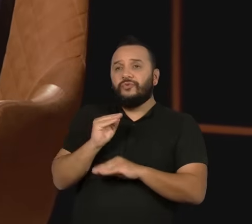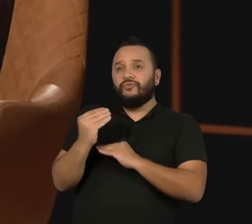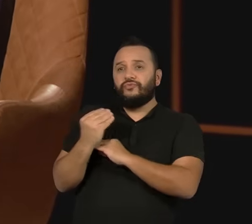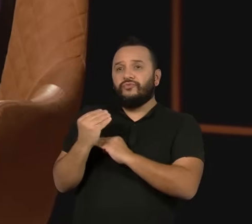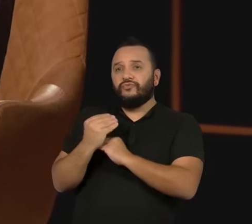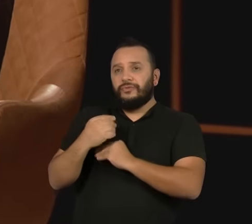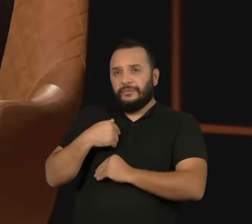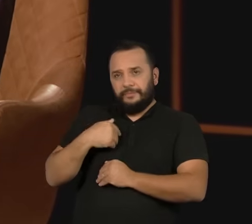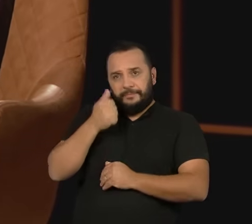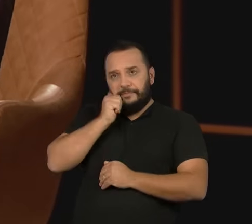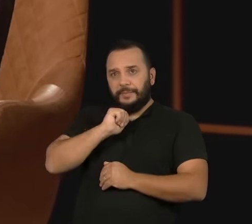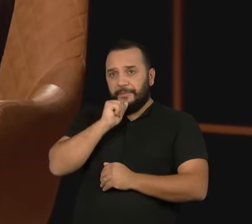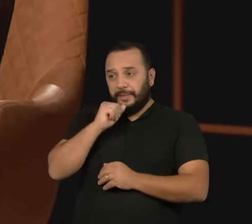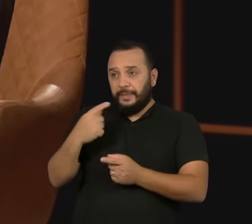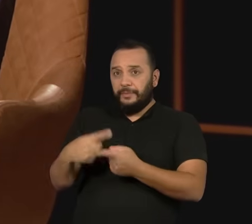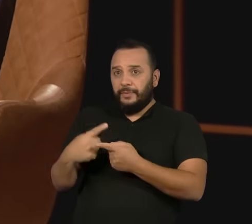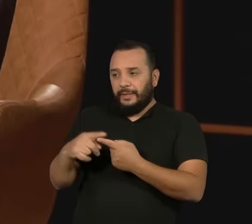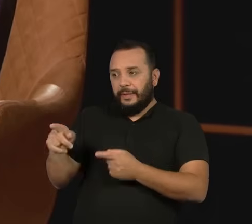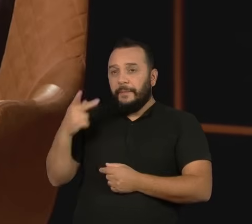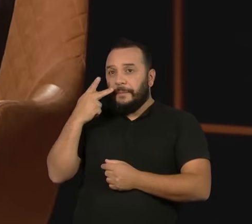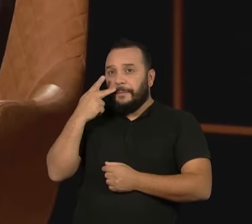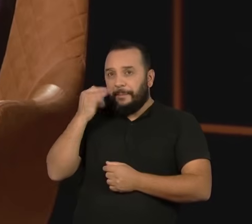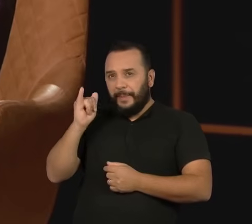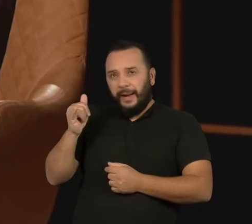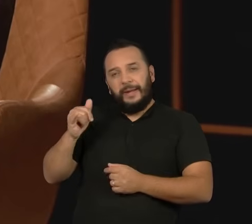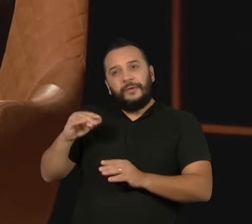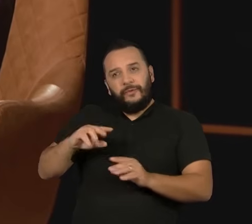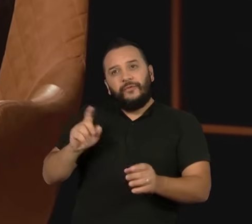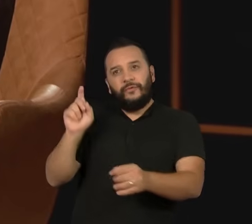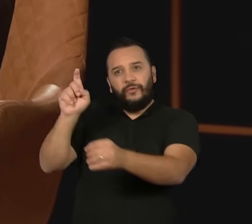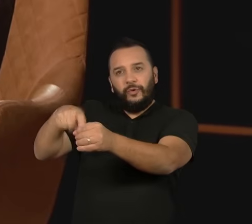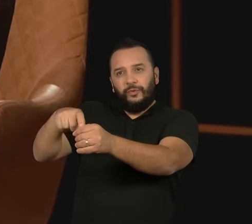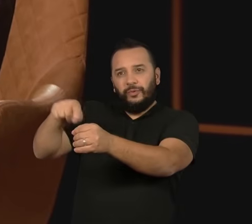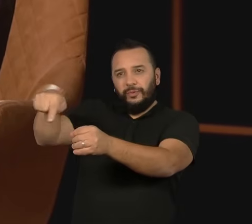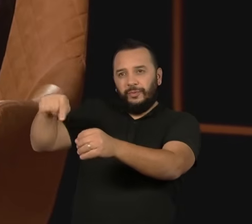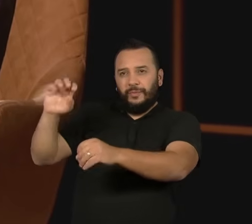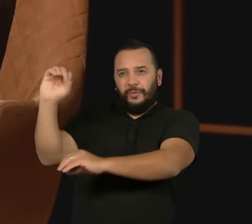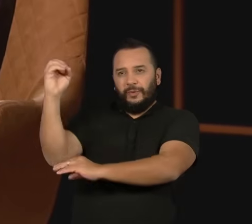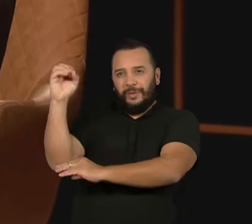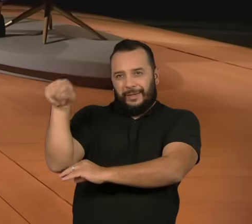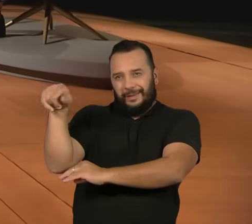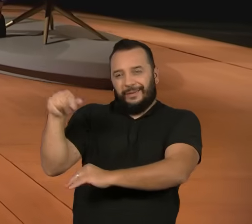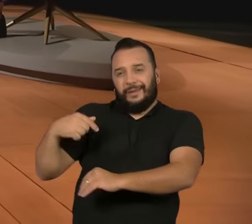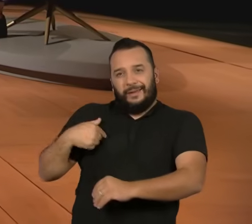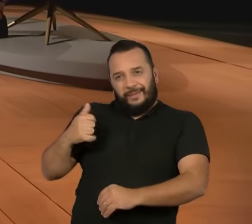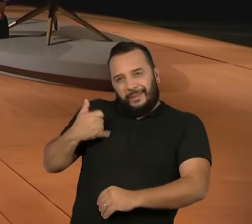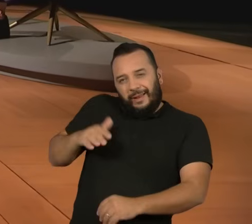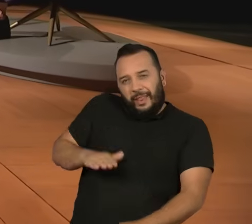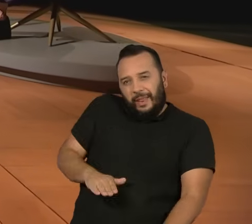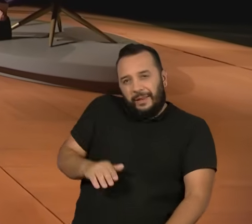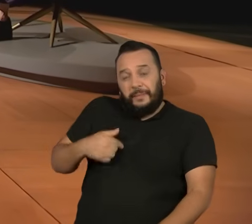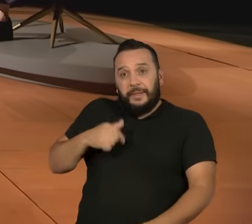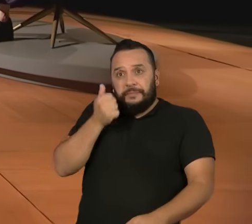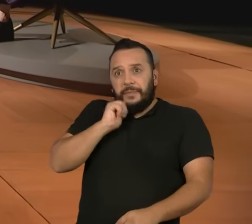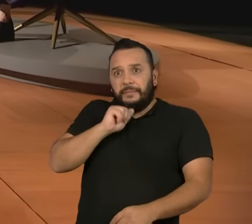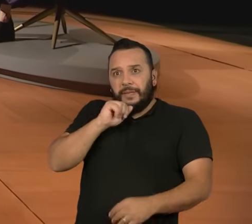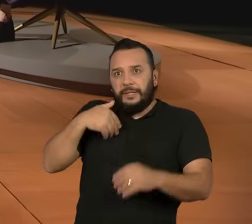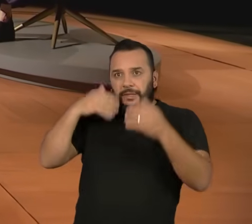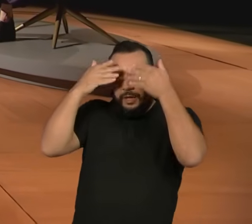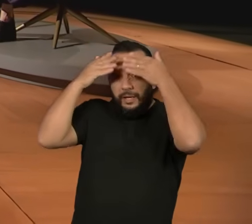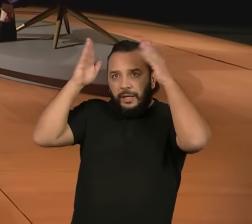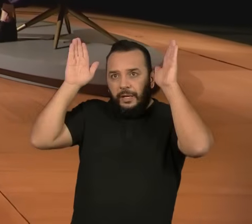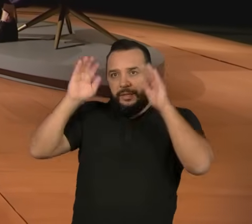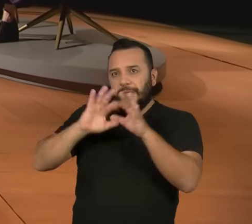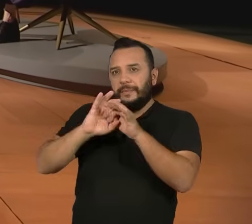meu pai voltou para Porto Alegre, ainda era muito criança, mas a minha mãe sempre teve muito essa visão bastante liberal, bastante